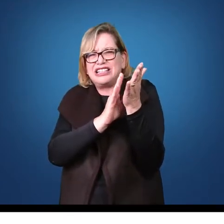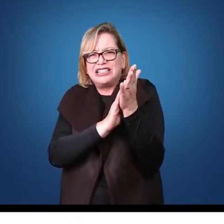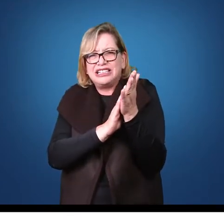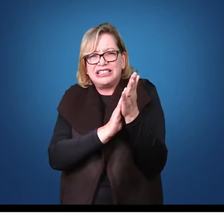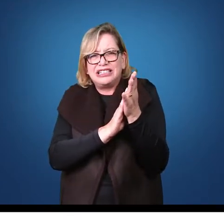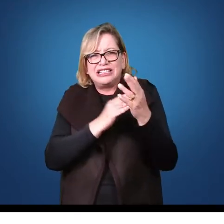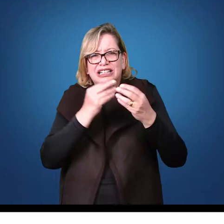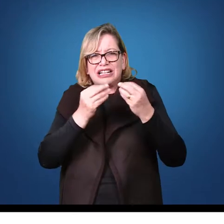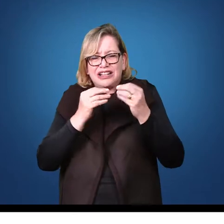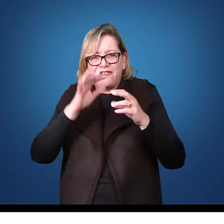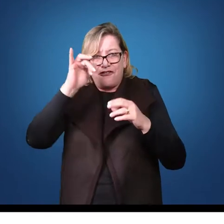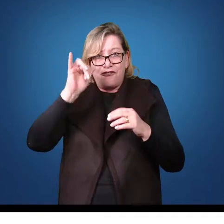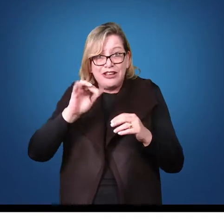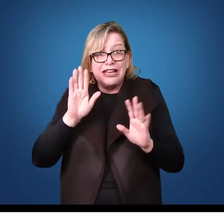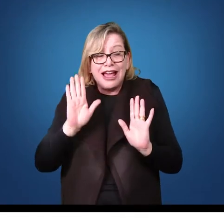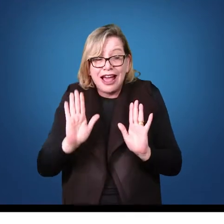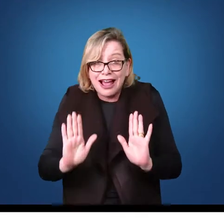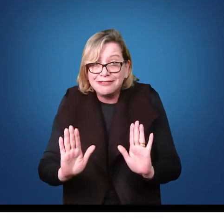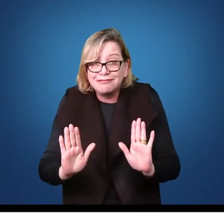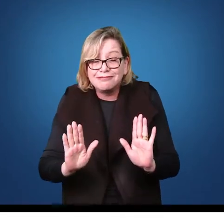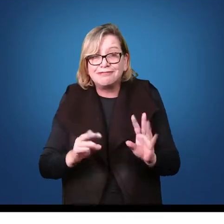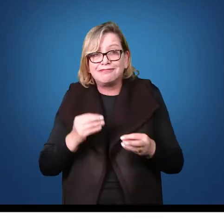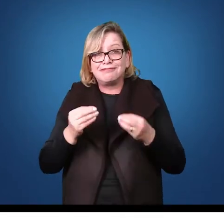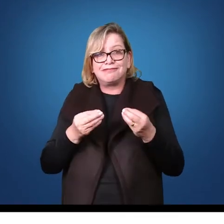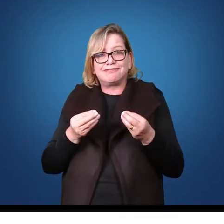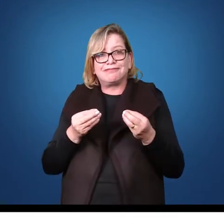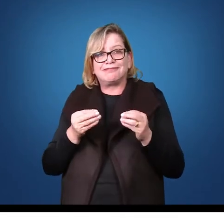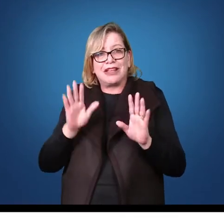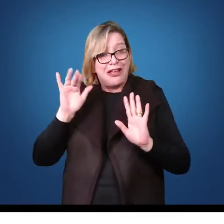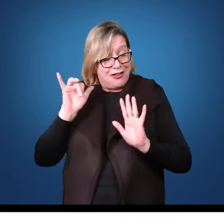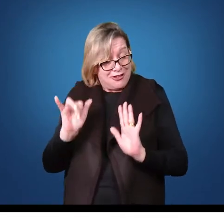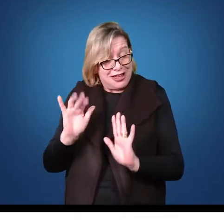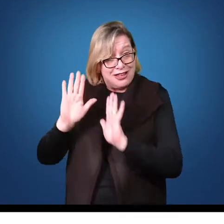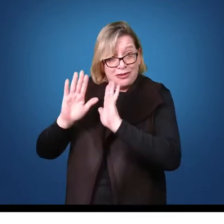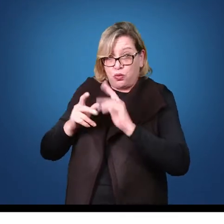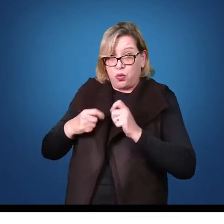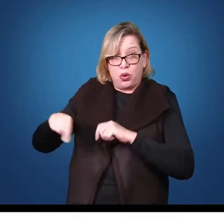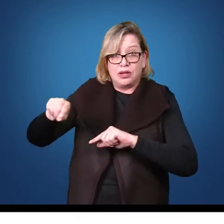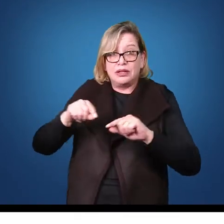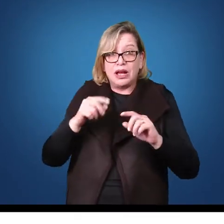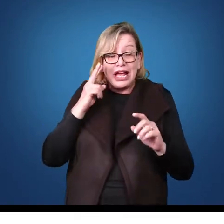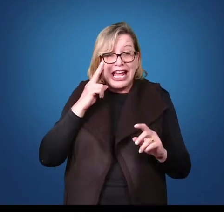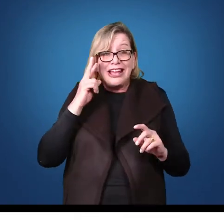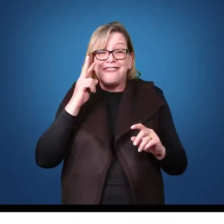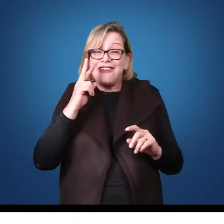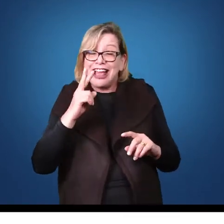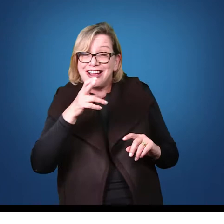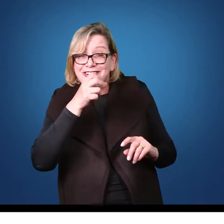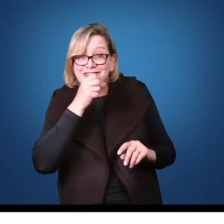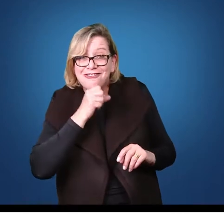Palmas! Fiquem nos lugares! Fiquem nos lugares! Olha só,